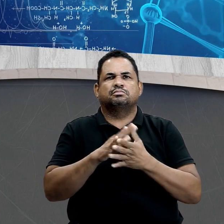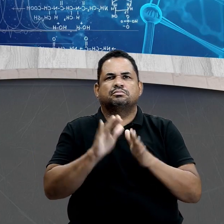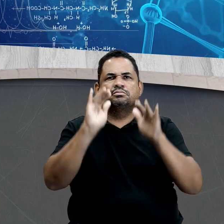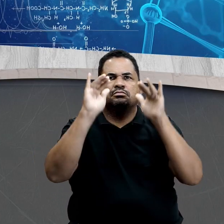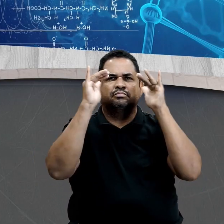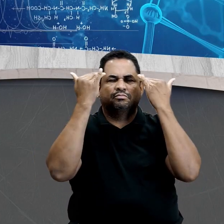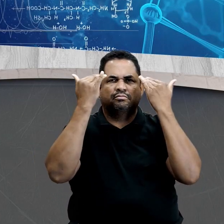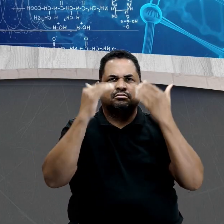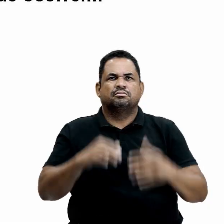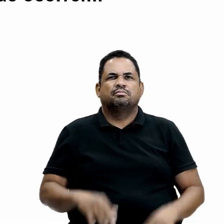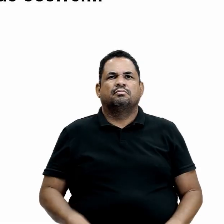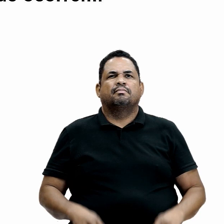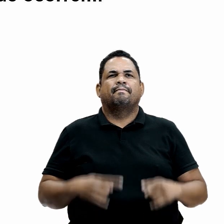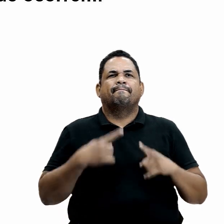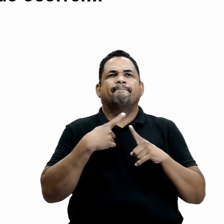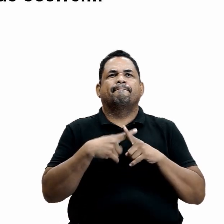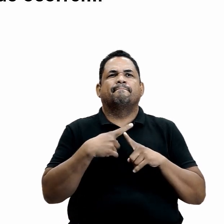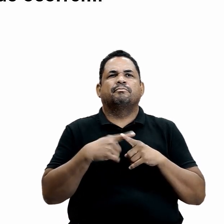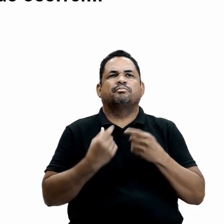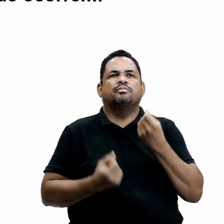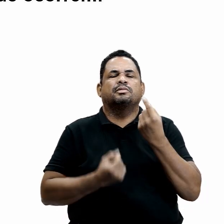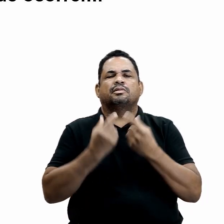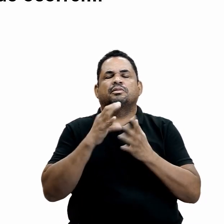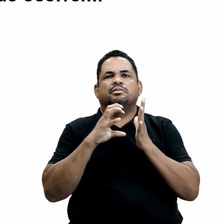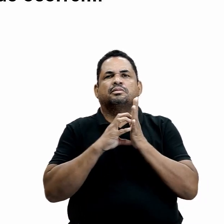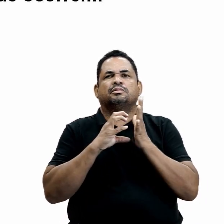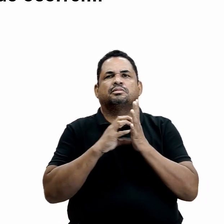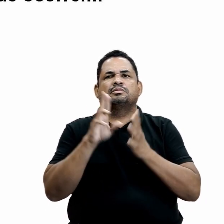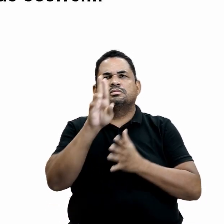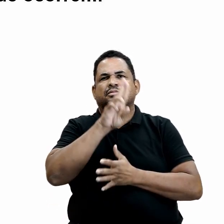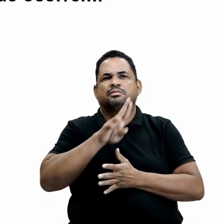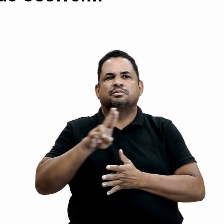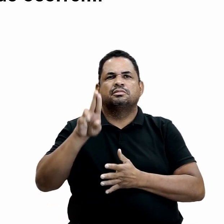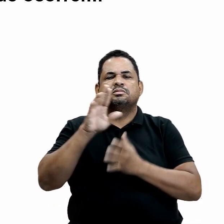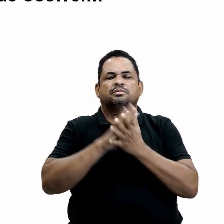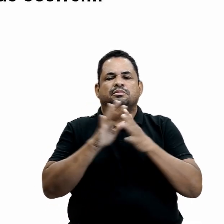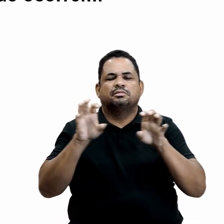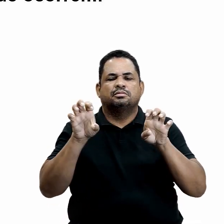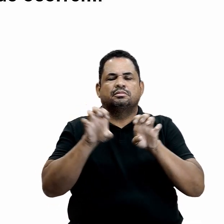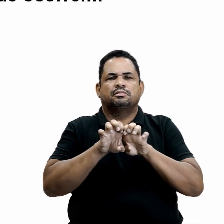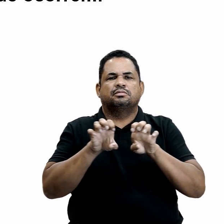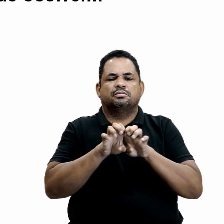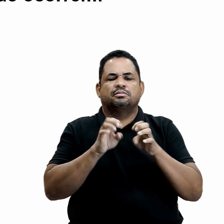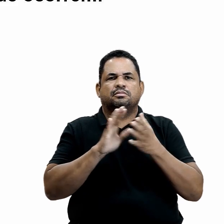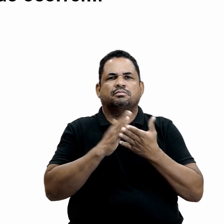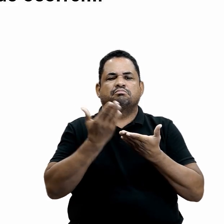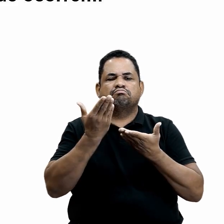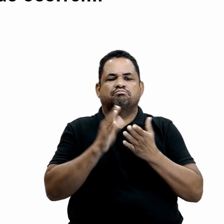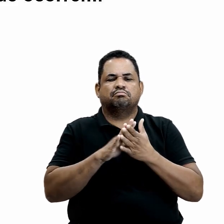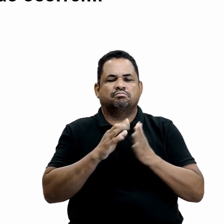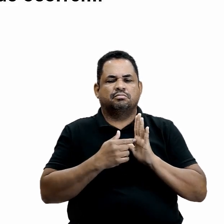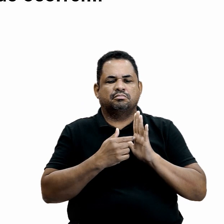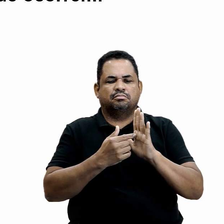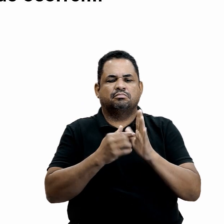atento, pois alguns símbolos são utilizados nas equações para identificar determinadas